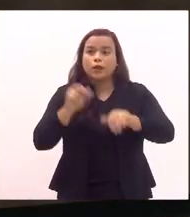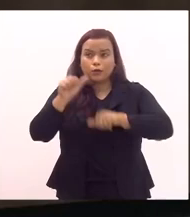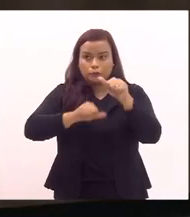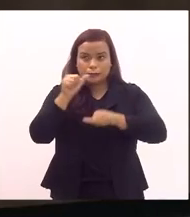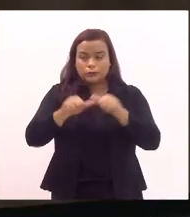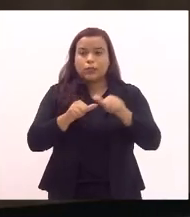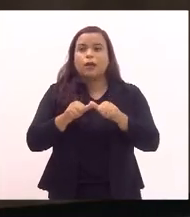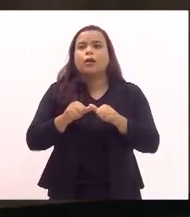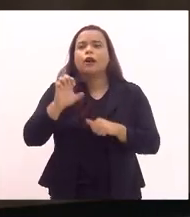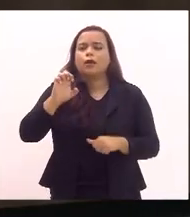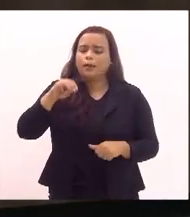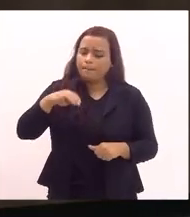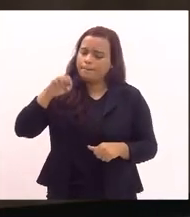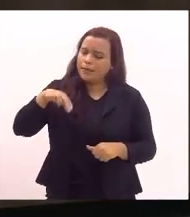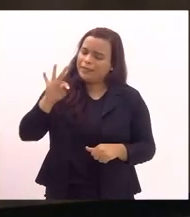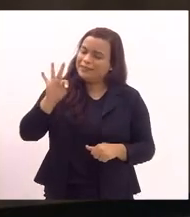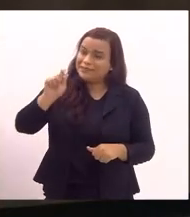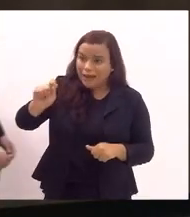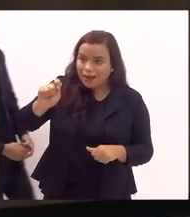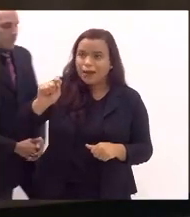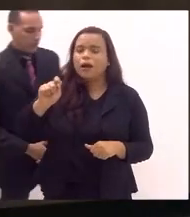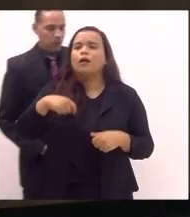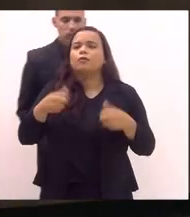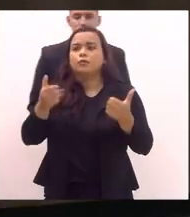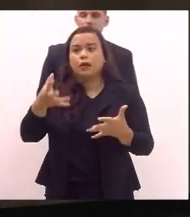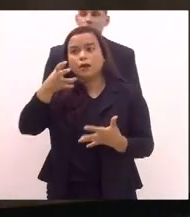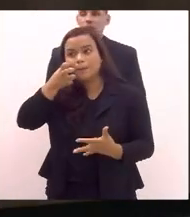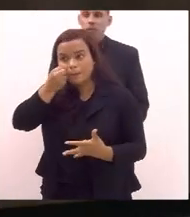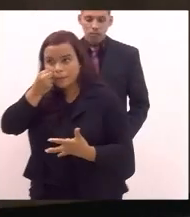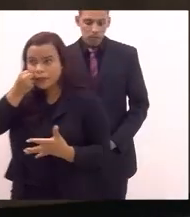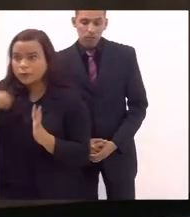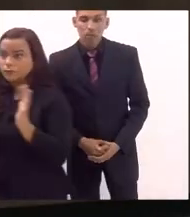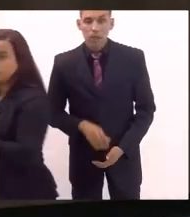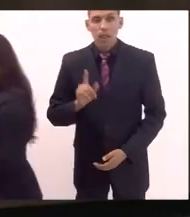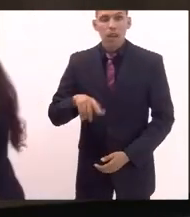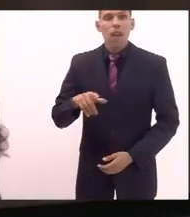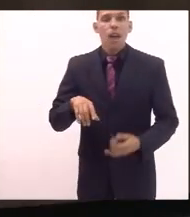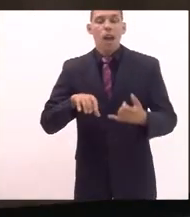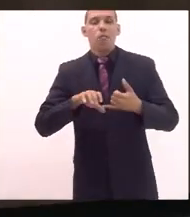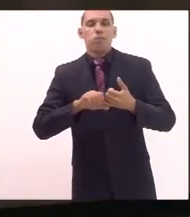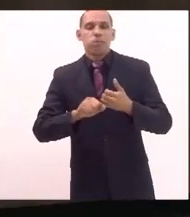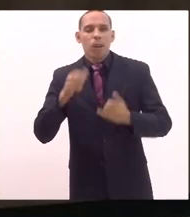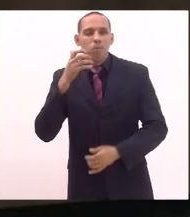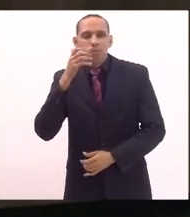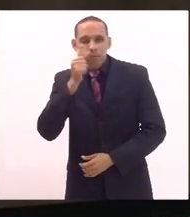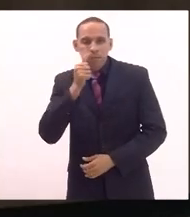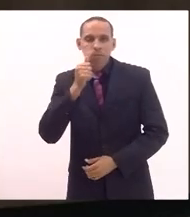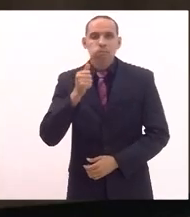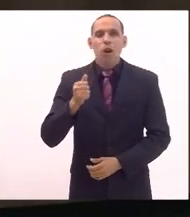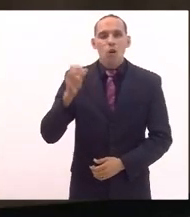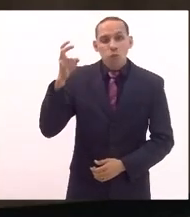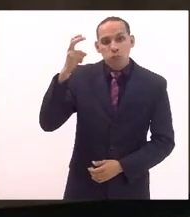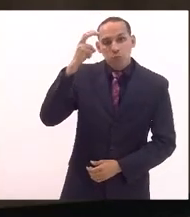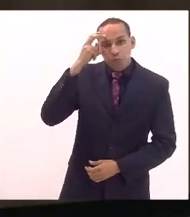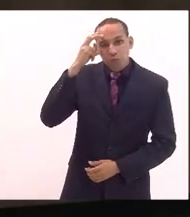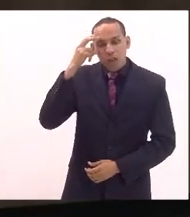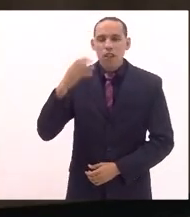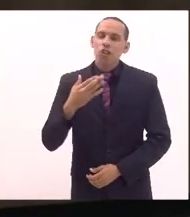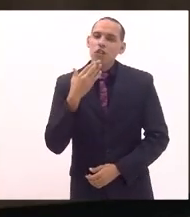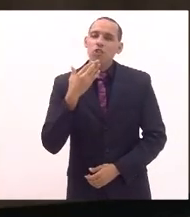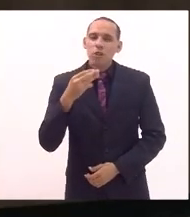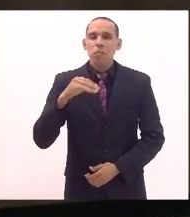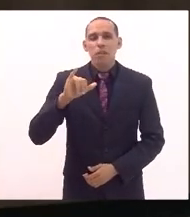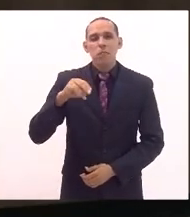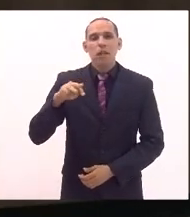alterando a ementa de Claro o molho Cultural de natureza imaterial do Estado do Rio de Janeiro as